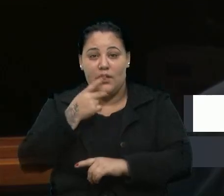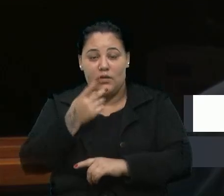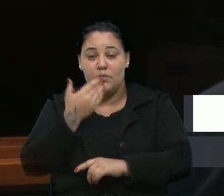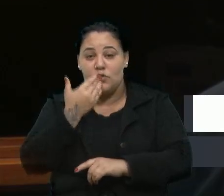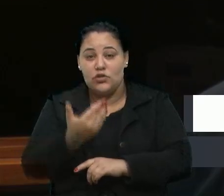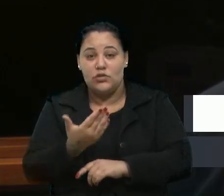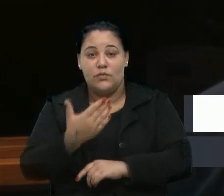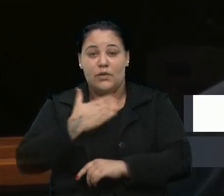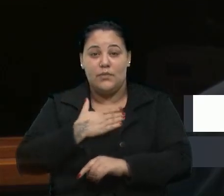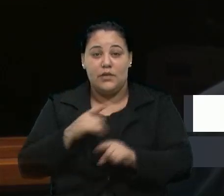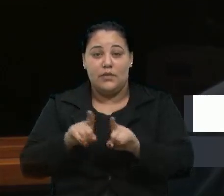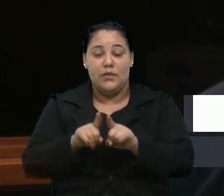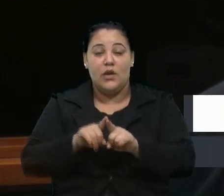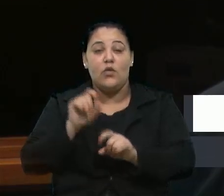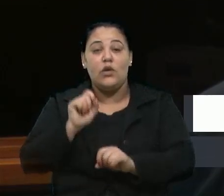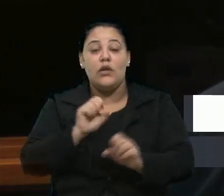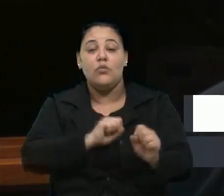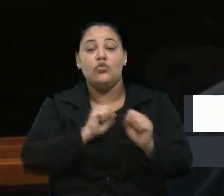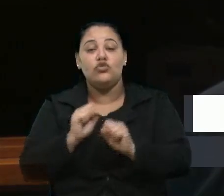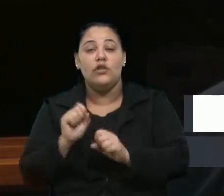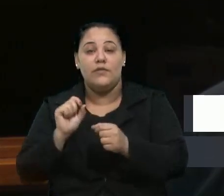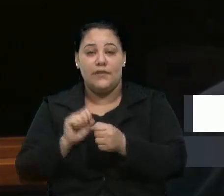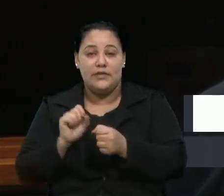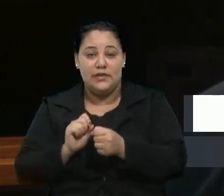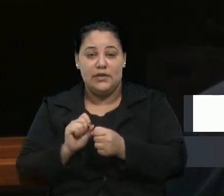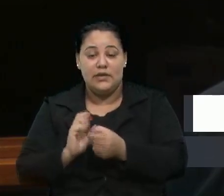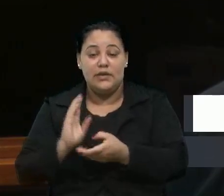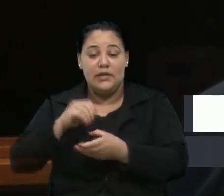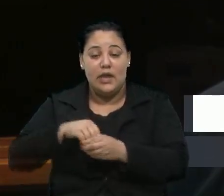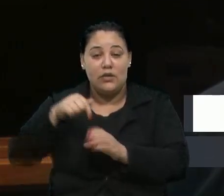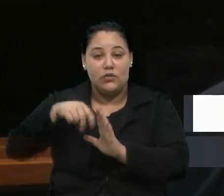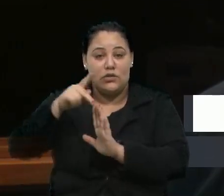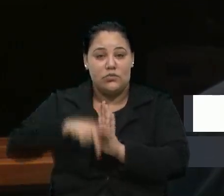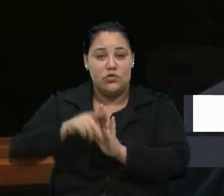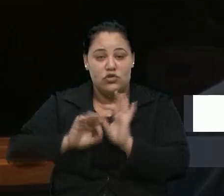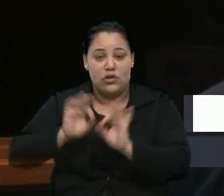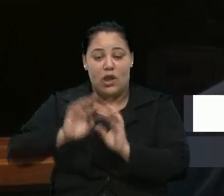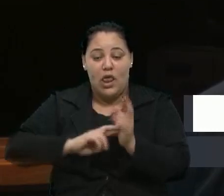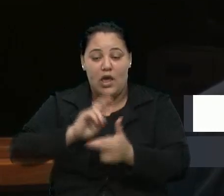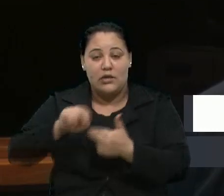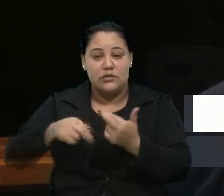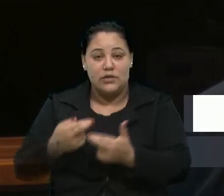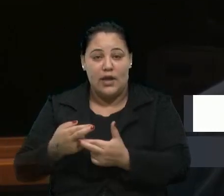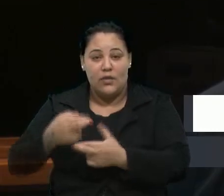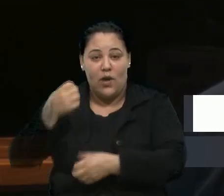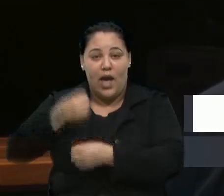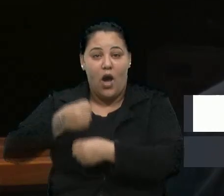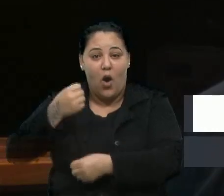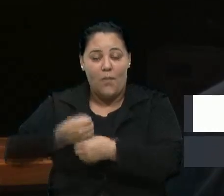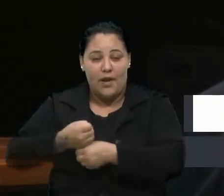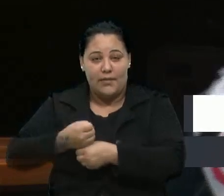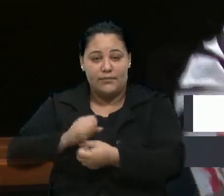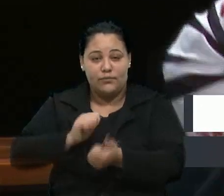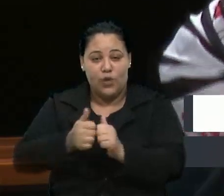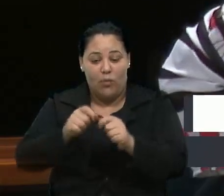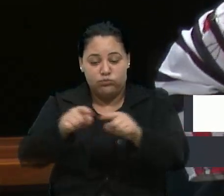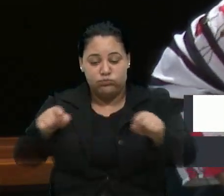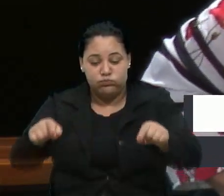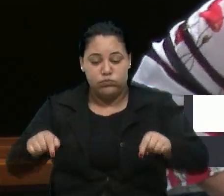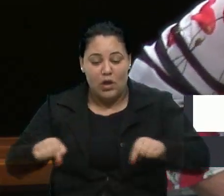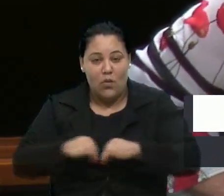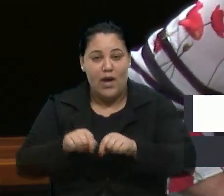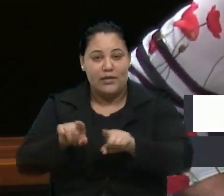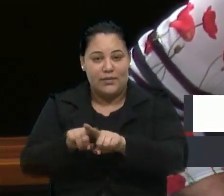solicitado o que poderia ser feito neste projeto em relação àquela quadra. E ali nós tivemos